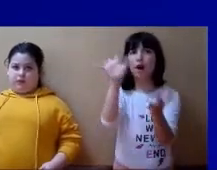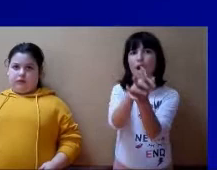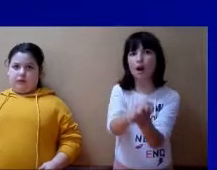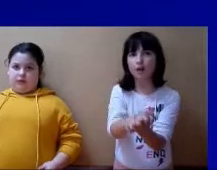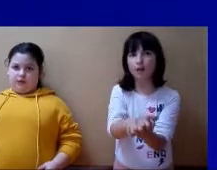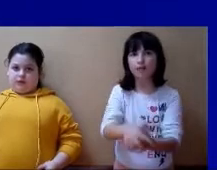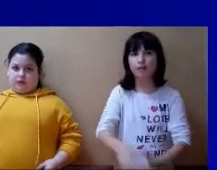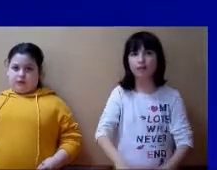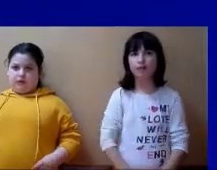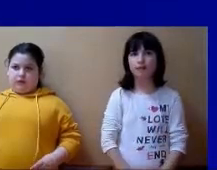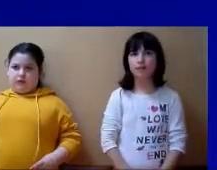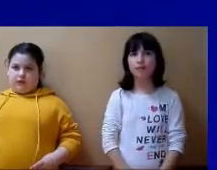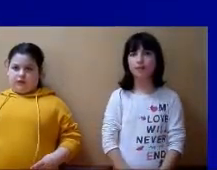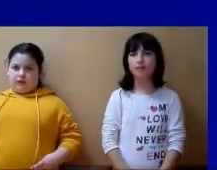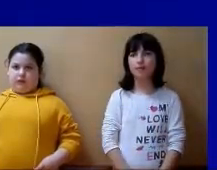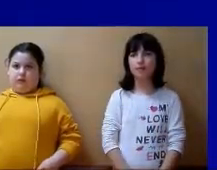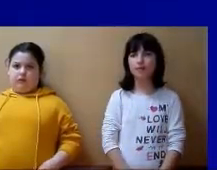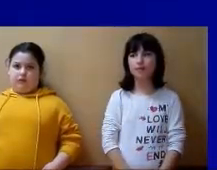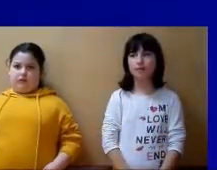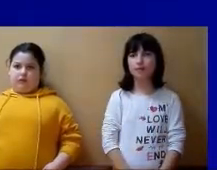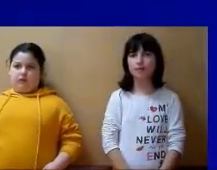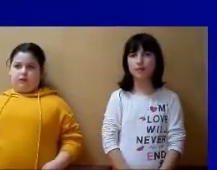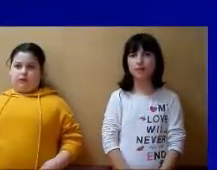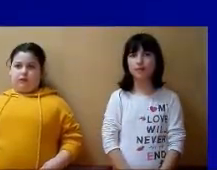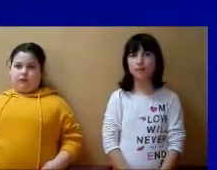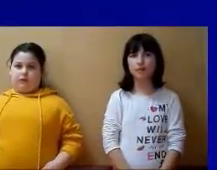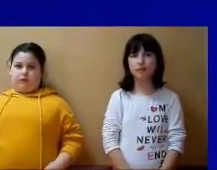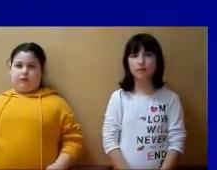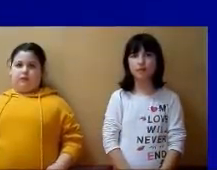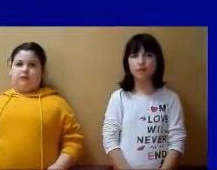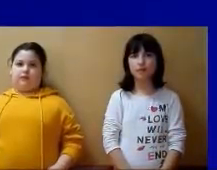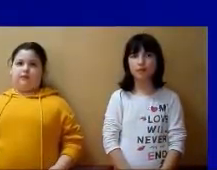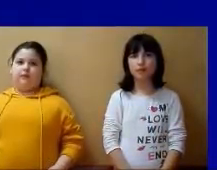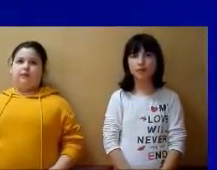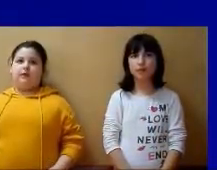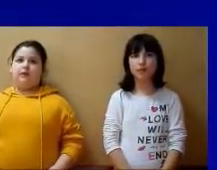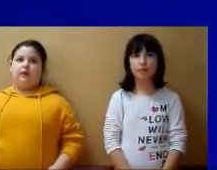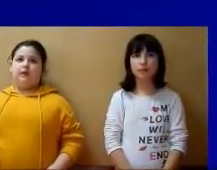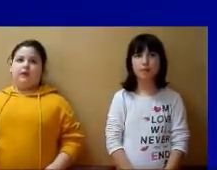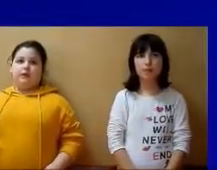devora tudo o que encontra no seu caminho.